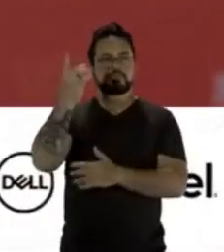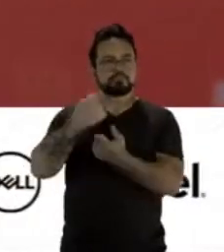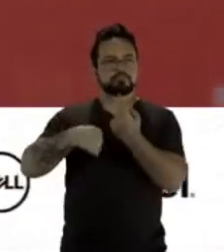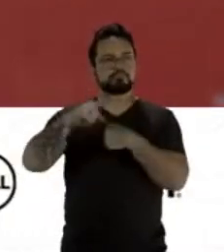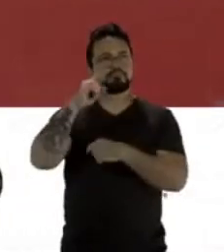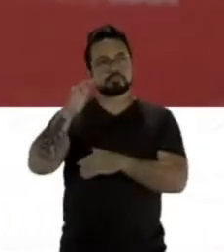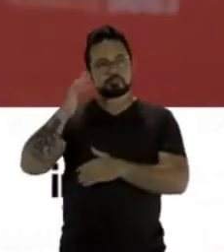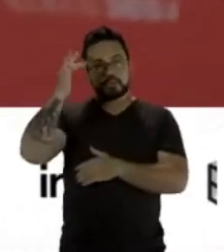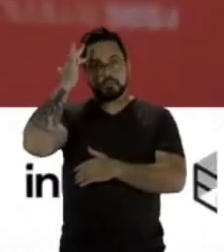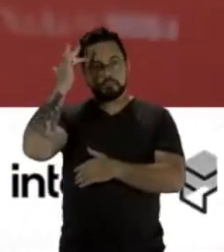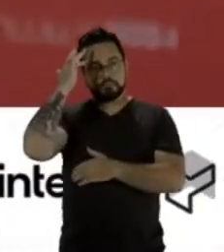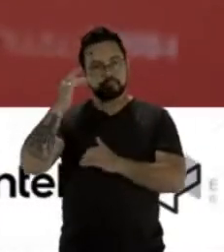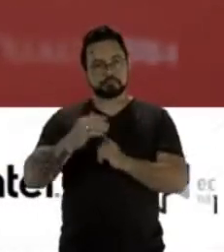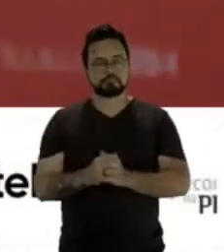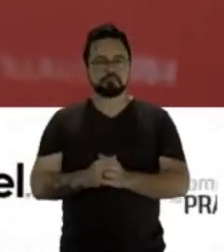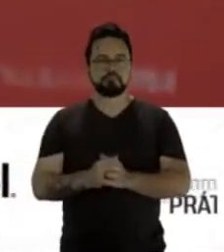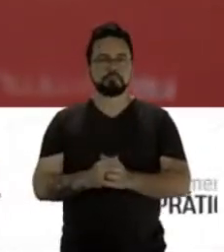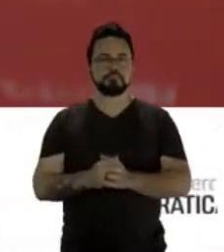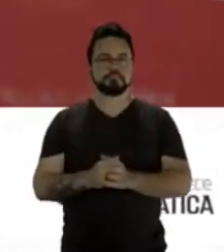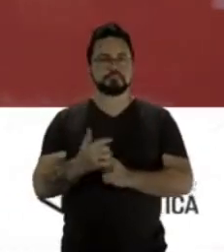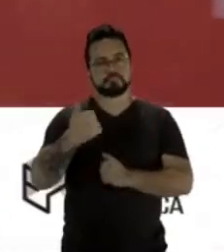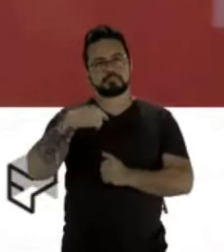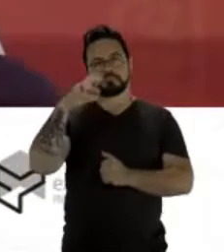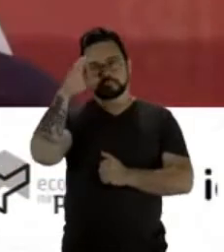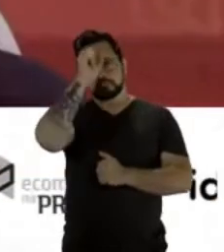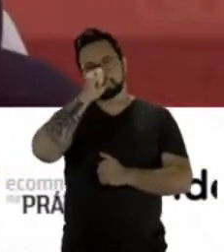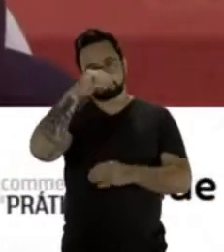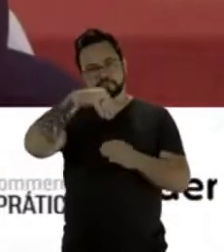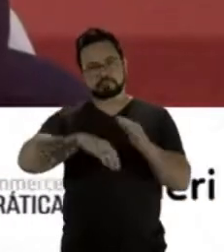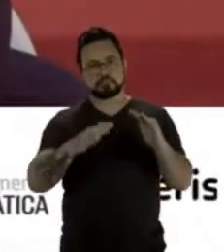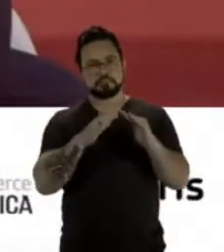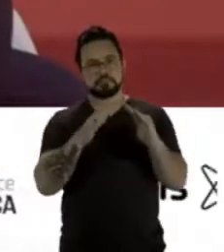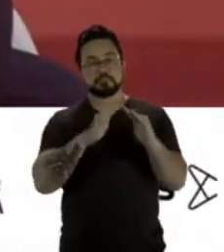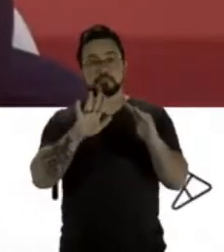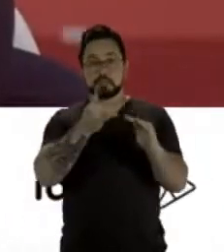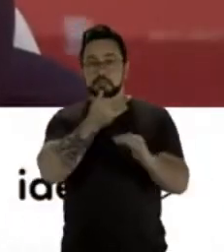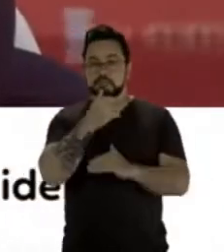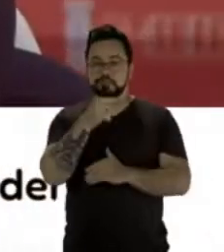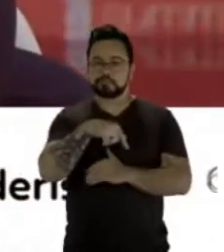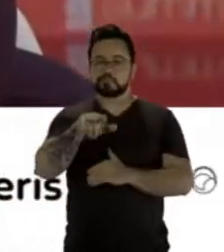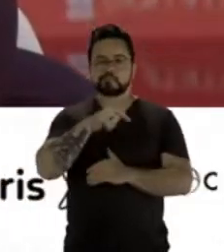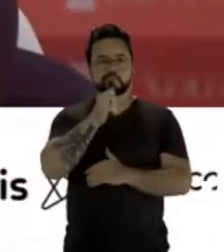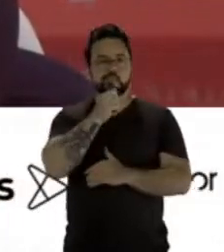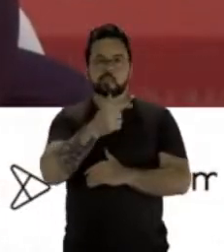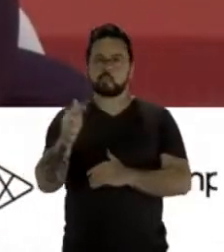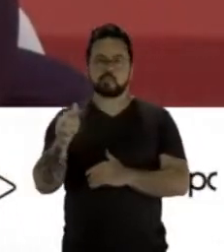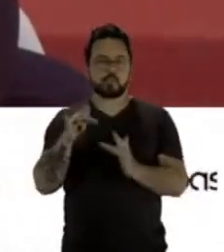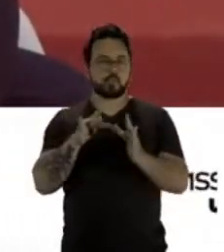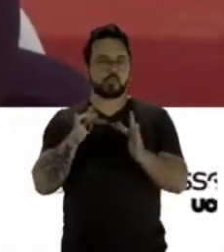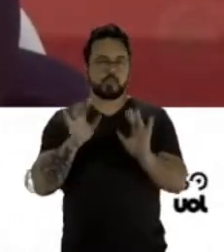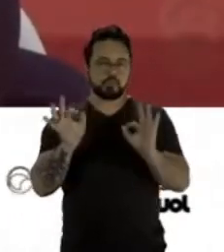adulto. E, evidentemente, foi uma coisa que eu aprendi dentro de casa. Mas, infelizmente, nem todo mundo tem esse acesso. Até